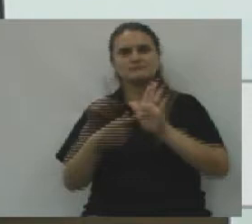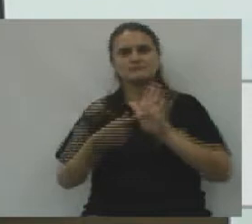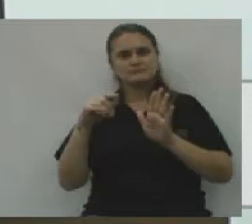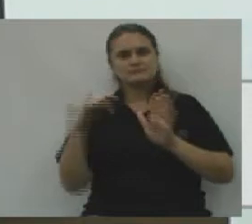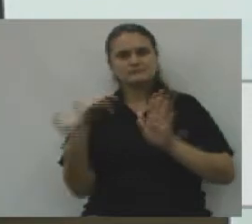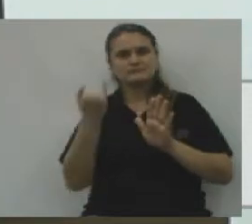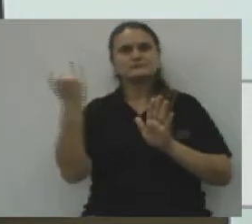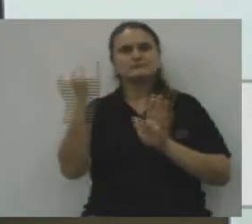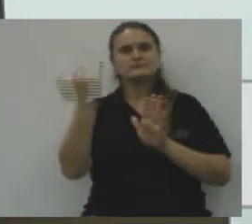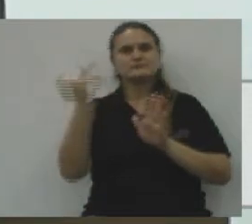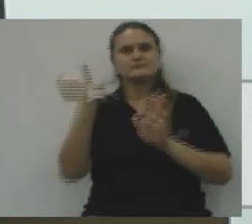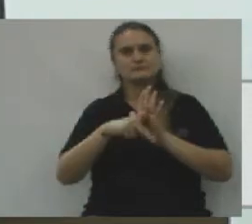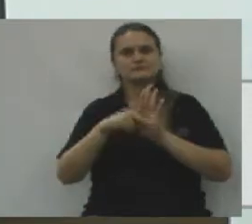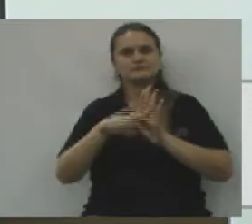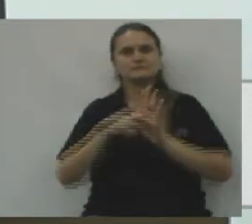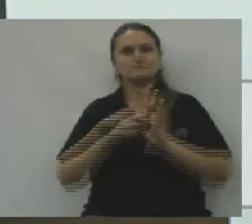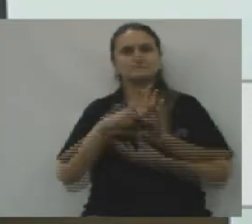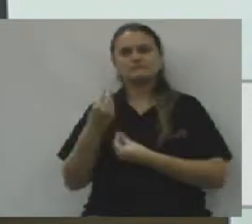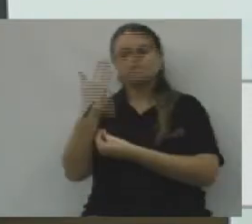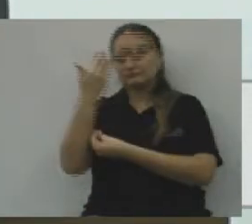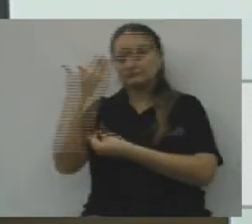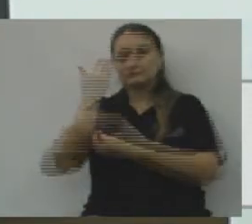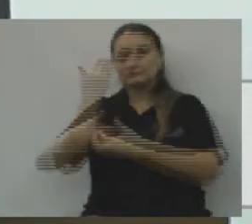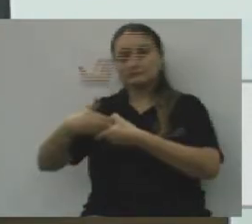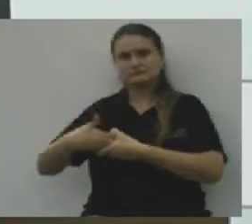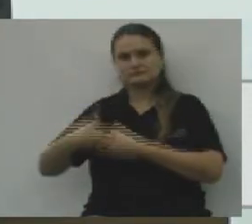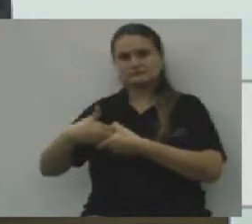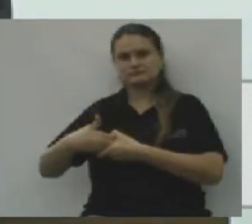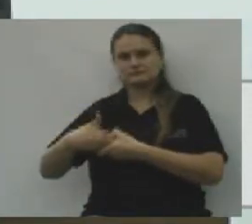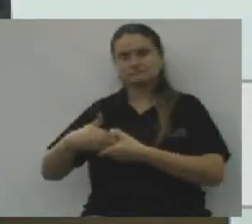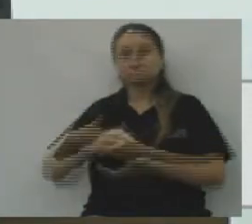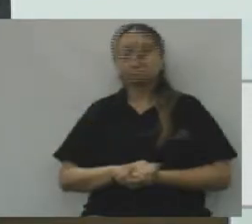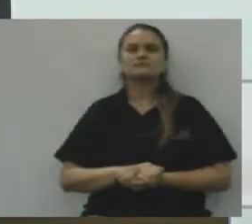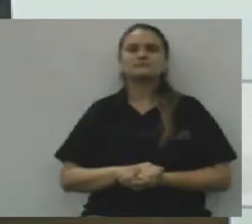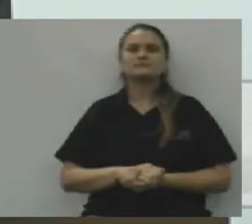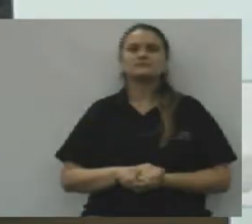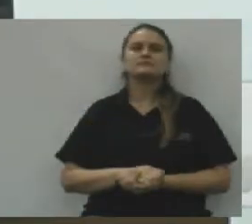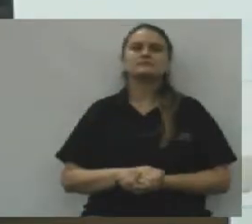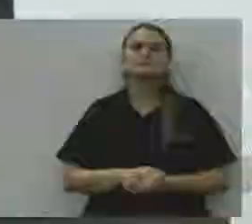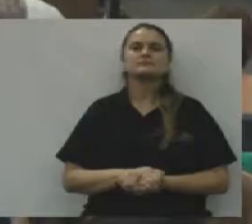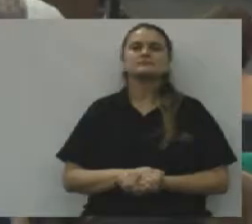desse projeto. Então, meu comentário sobre a discussão do projeto seria isso, senhor presidente.